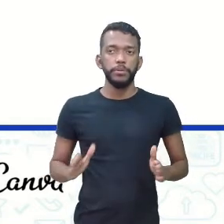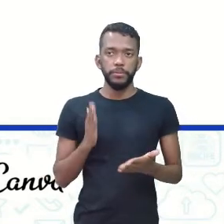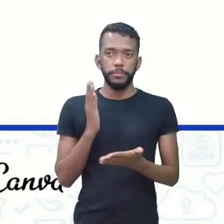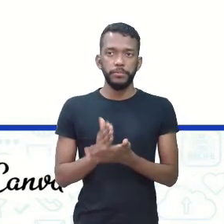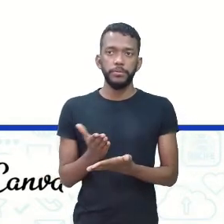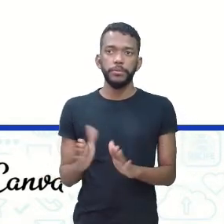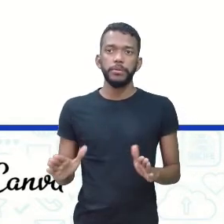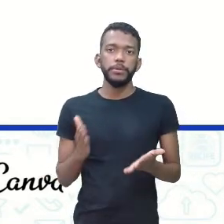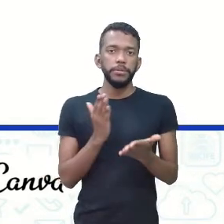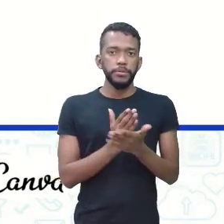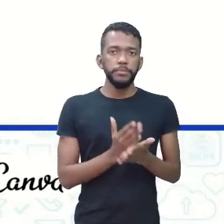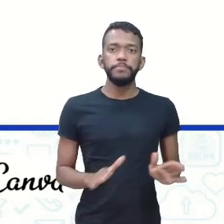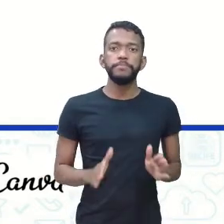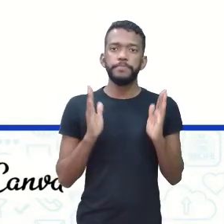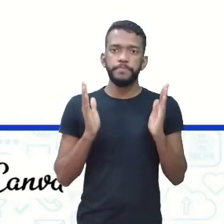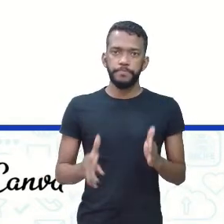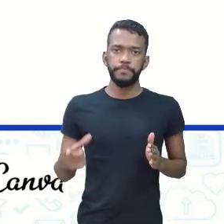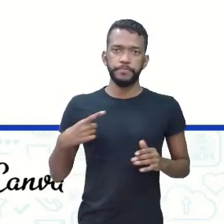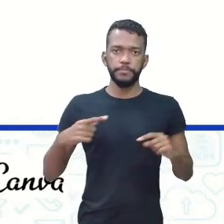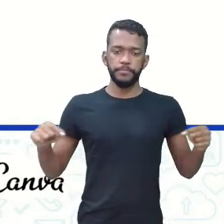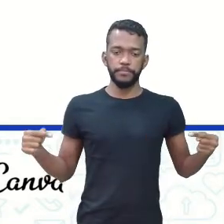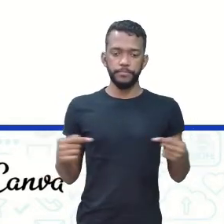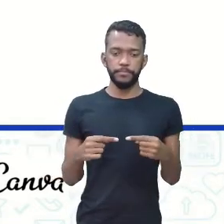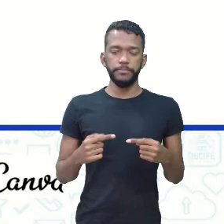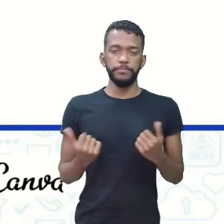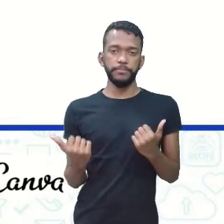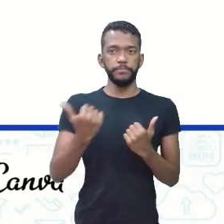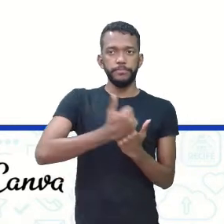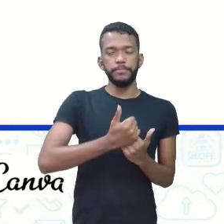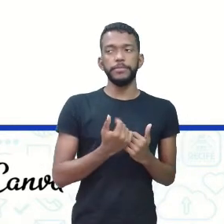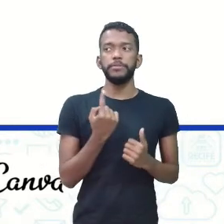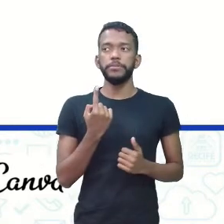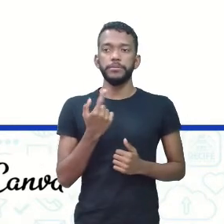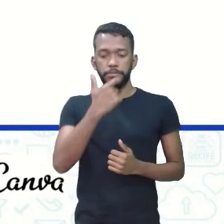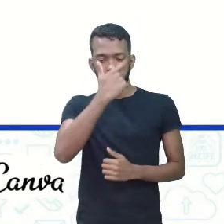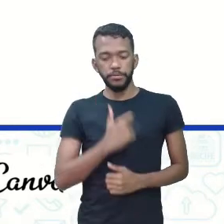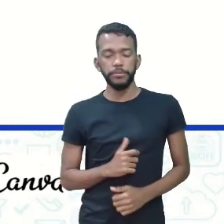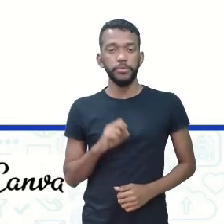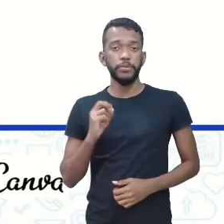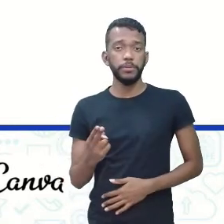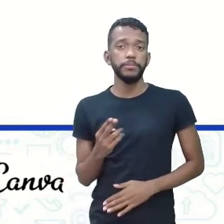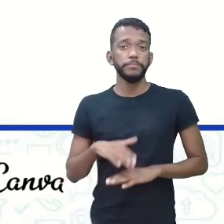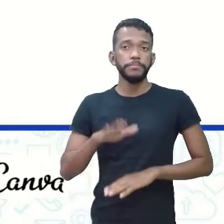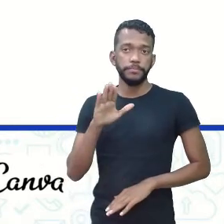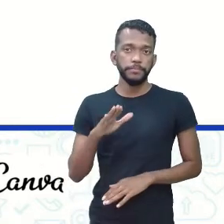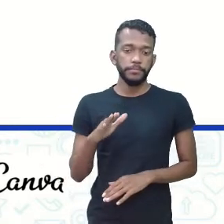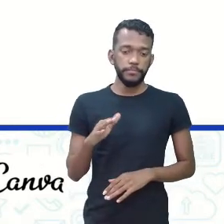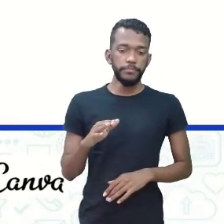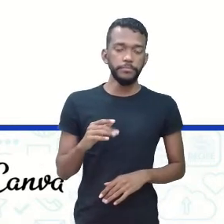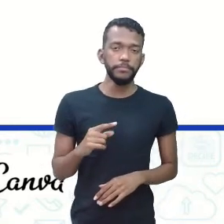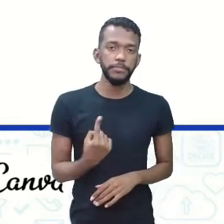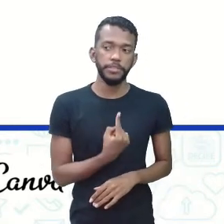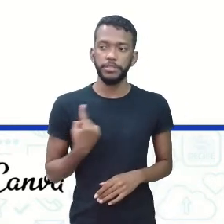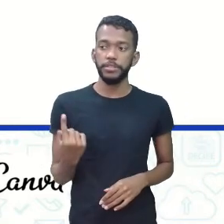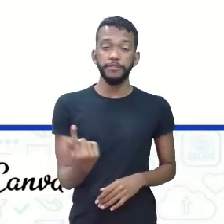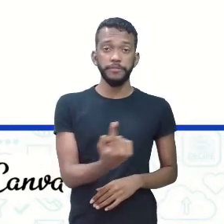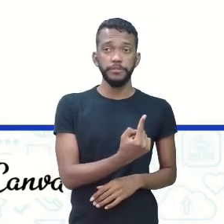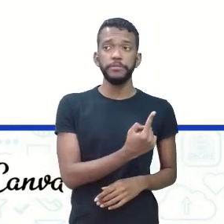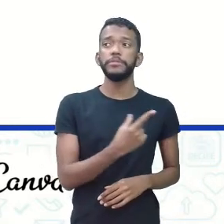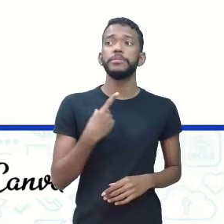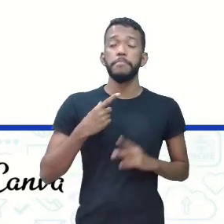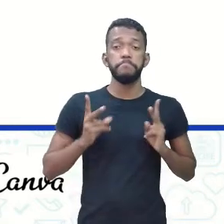divide, dando lugar a um ou mais indivíduos com a mesma carga genética, a não ser